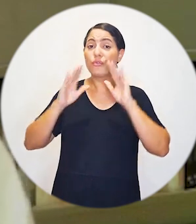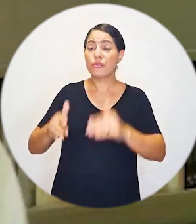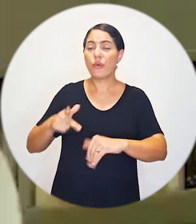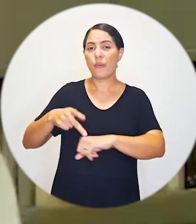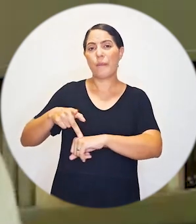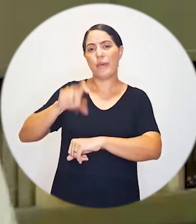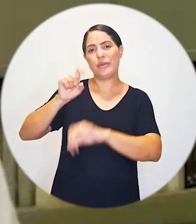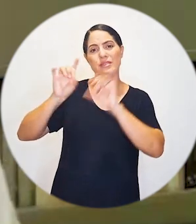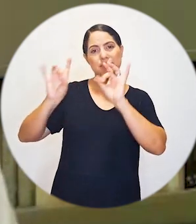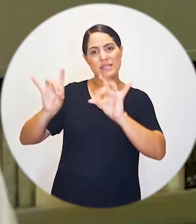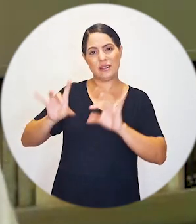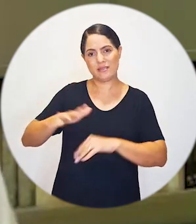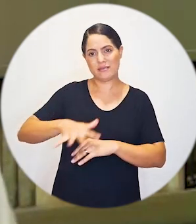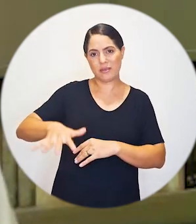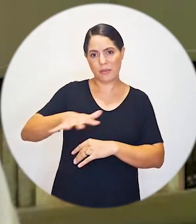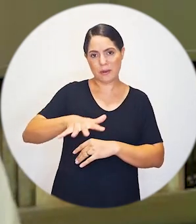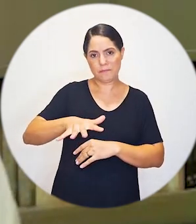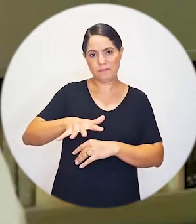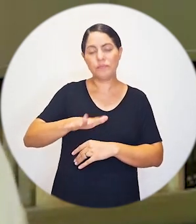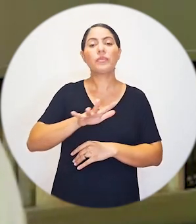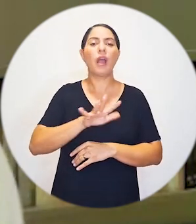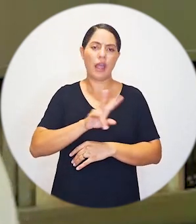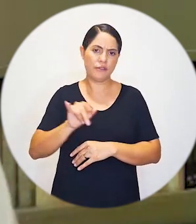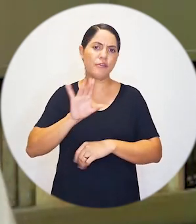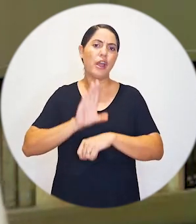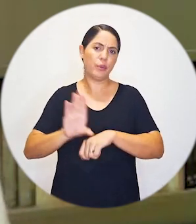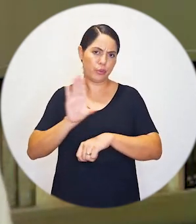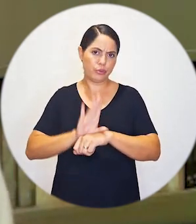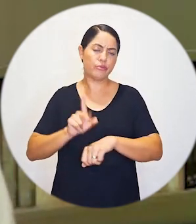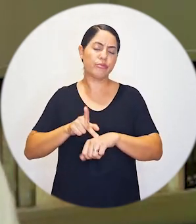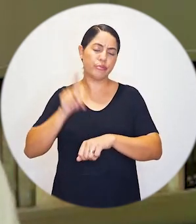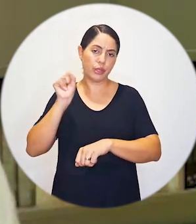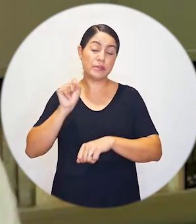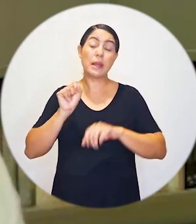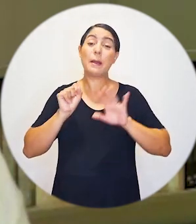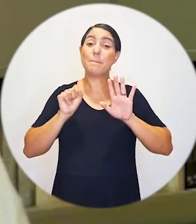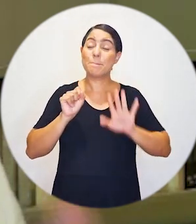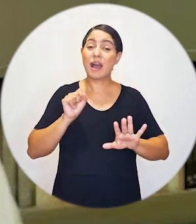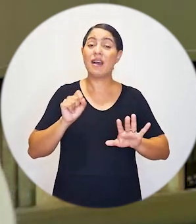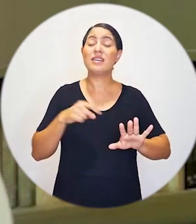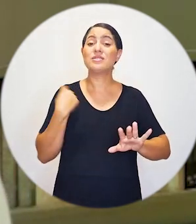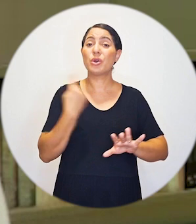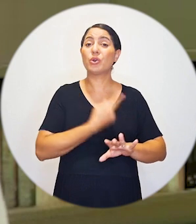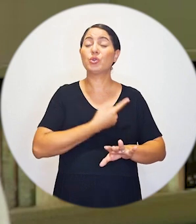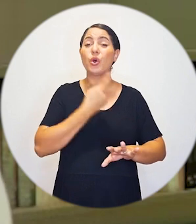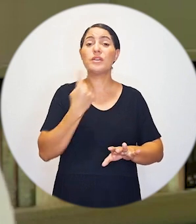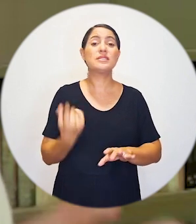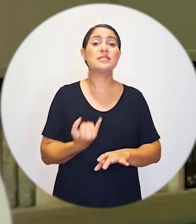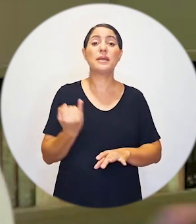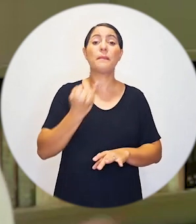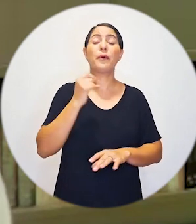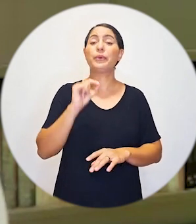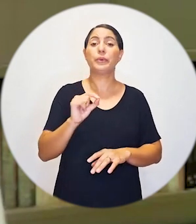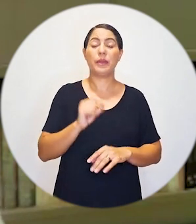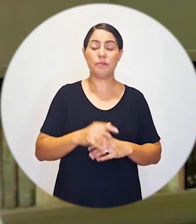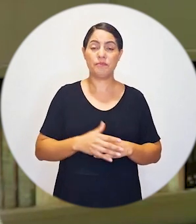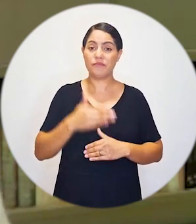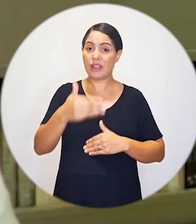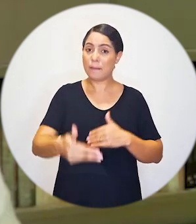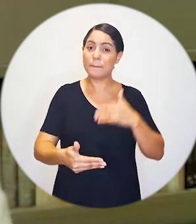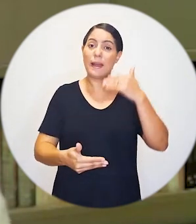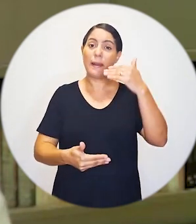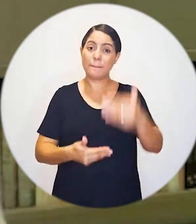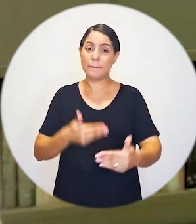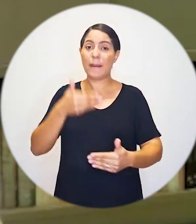nós temos hoje de extremamente importante, né, para que nós consigamos avançar na formação do